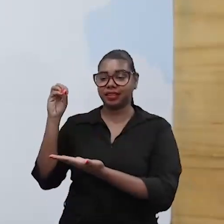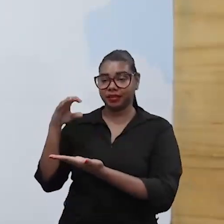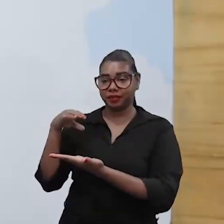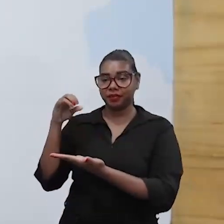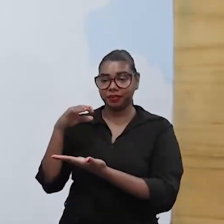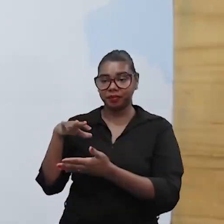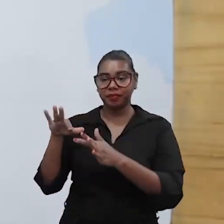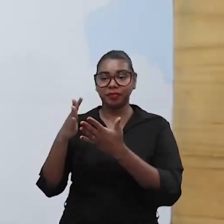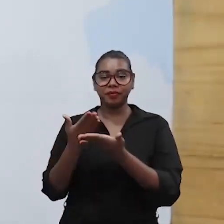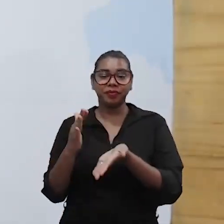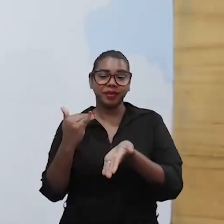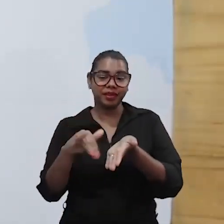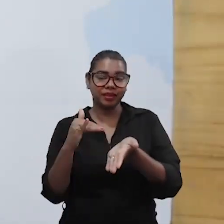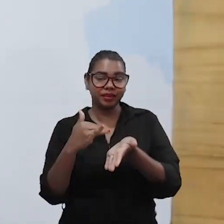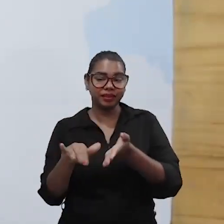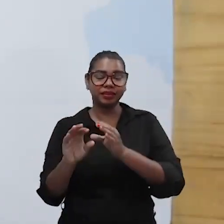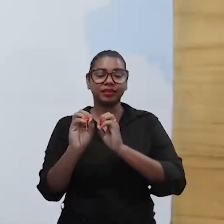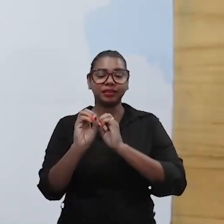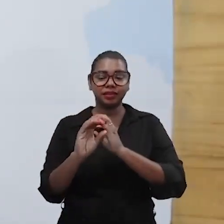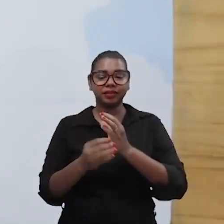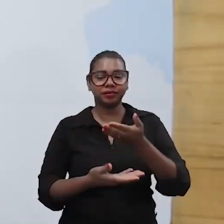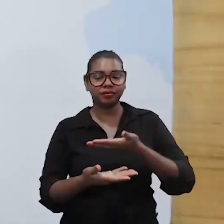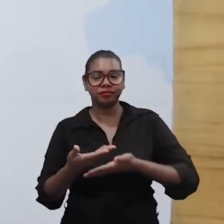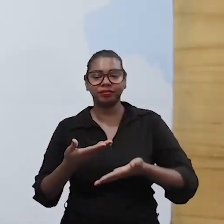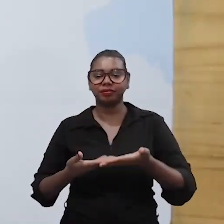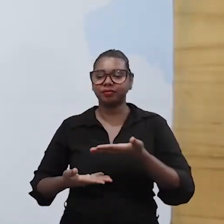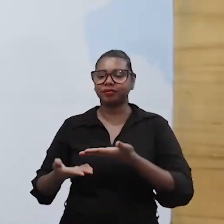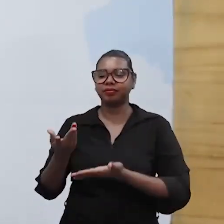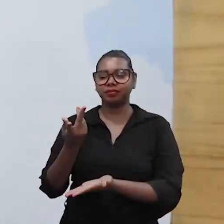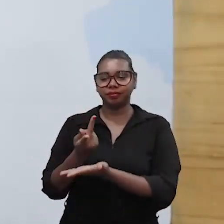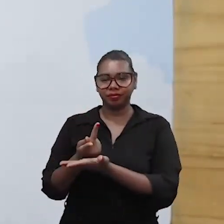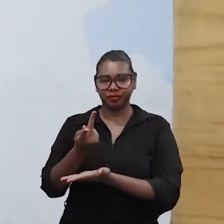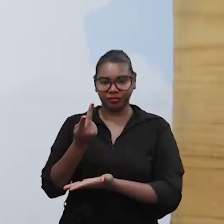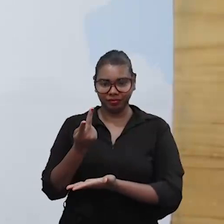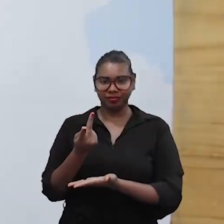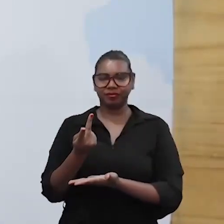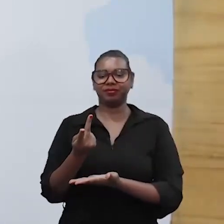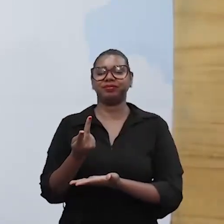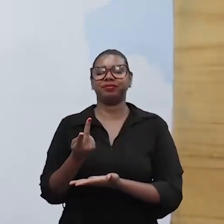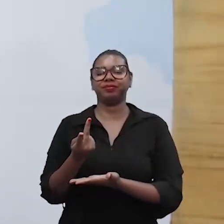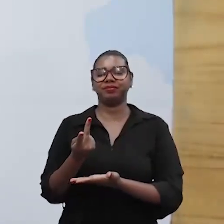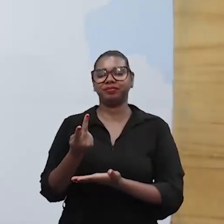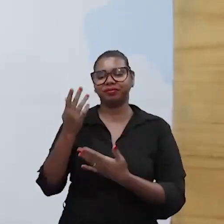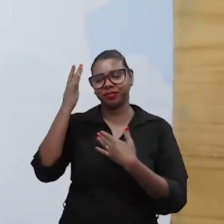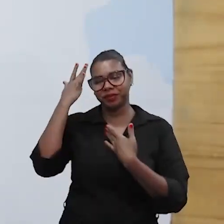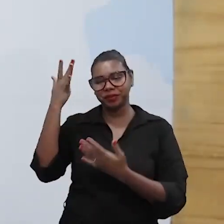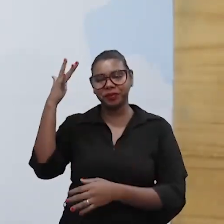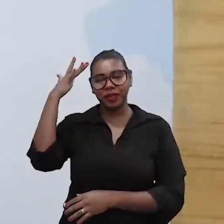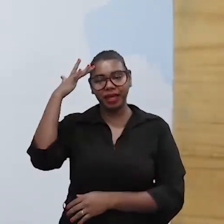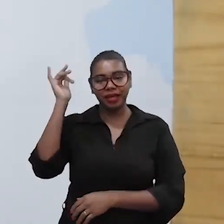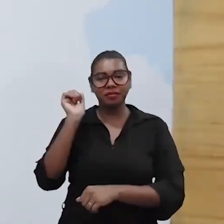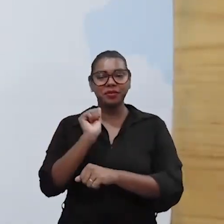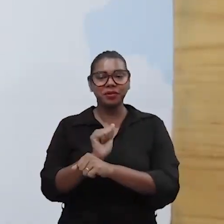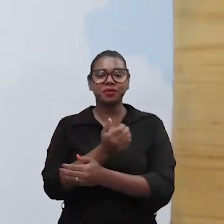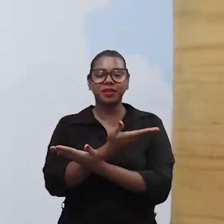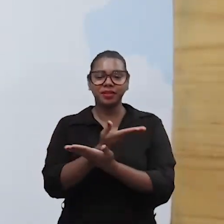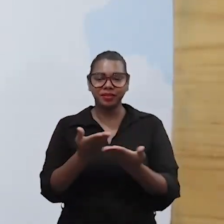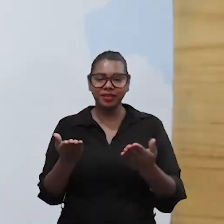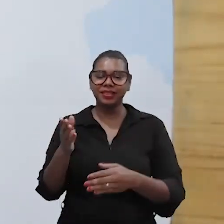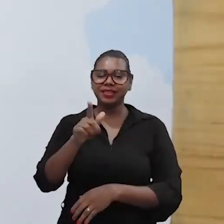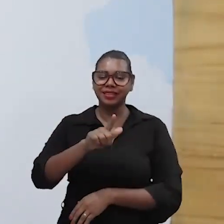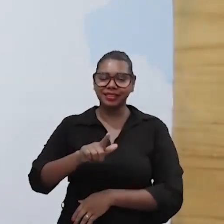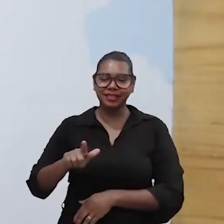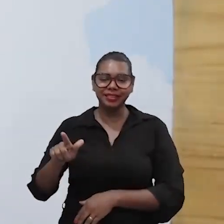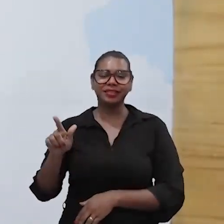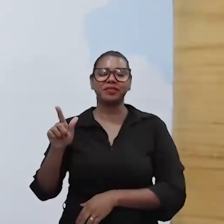da Secretaria da Educação que está colaborando também para que esse evento ele aconteça, tá bom? Amanhã eu te espero aqui novamente no